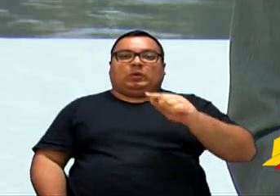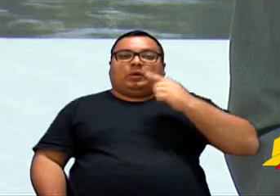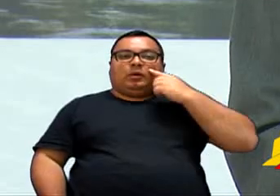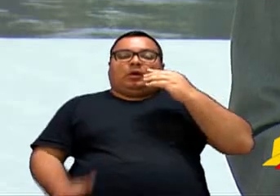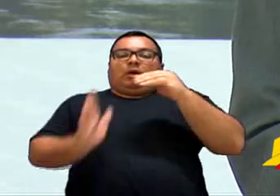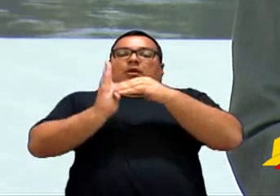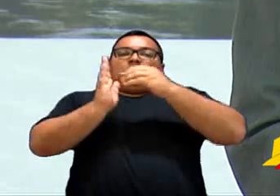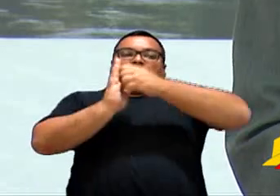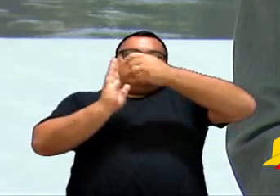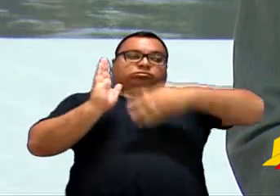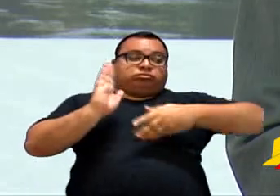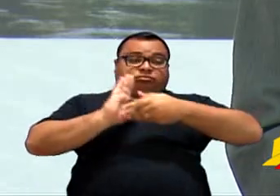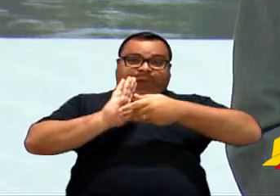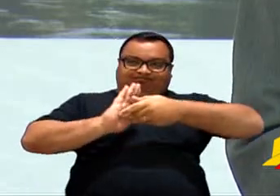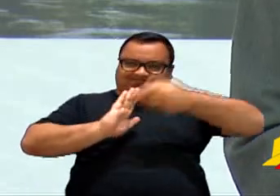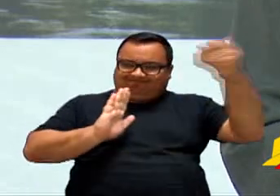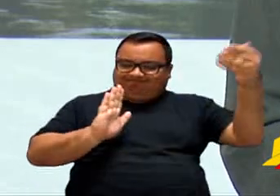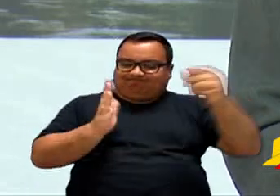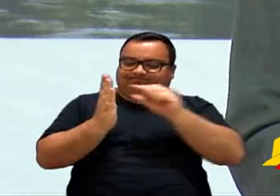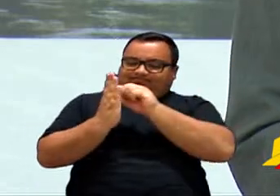enfim,